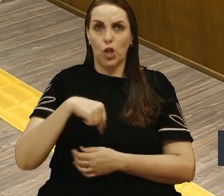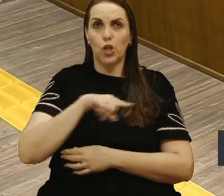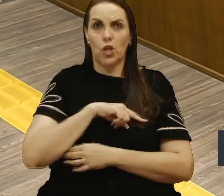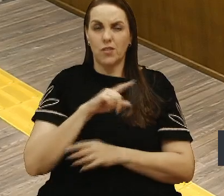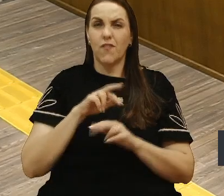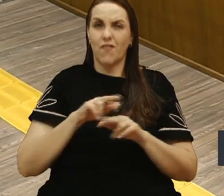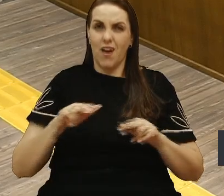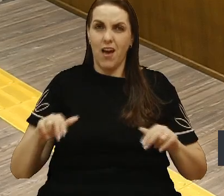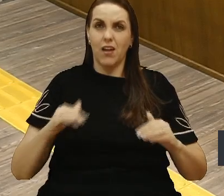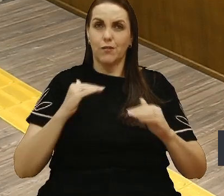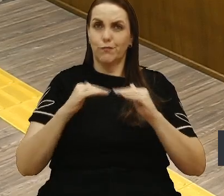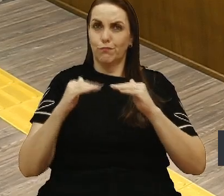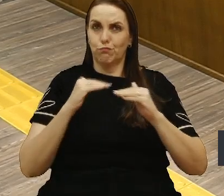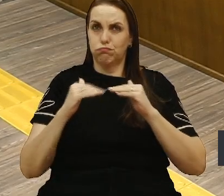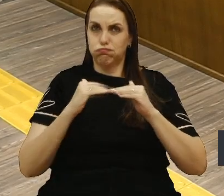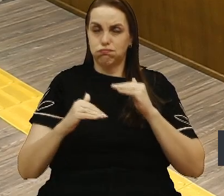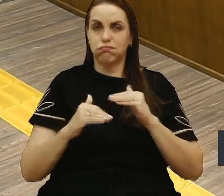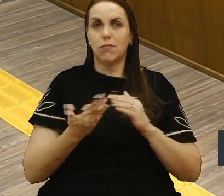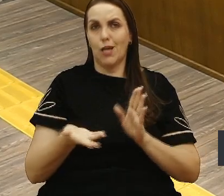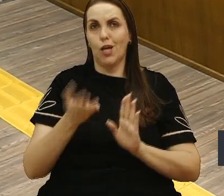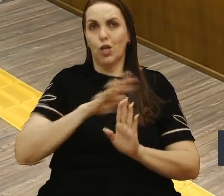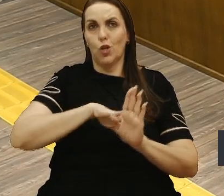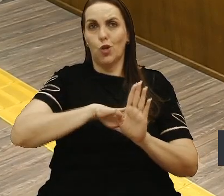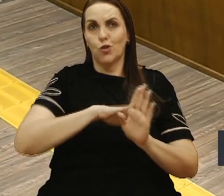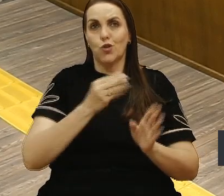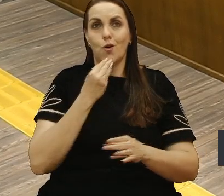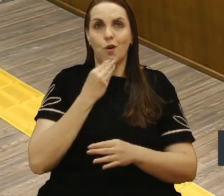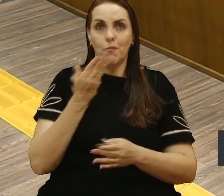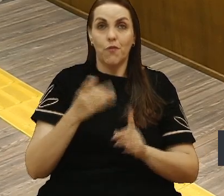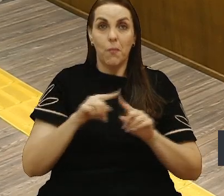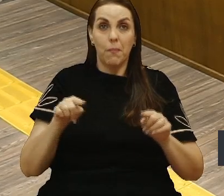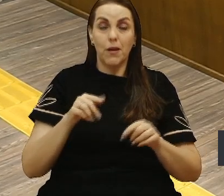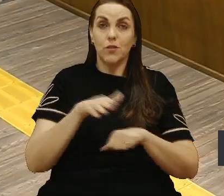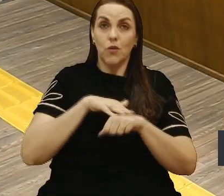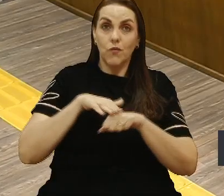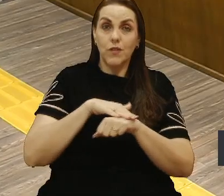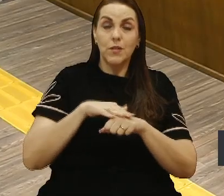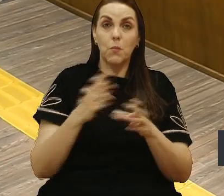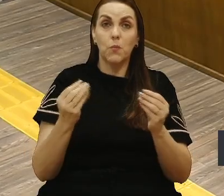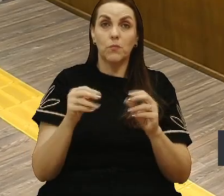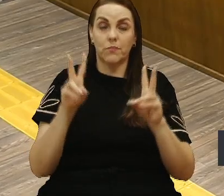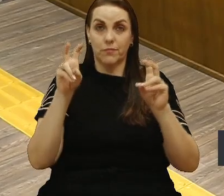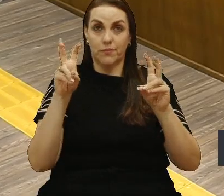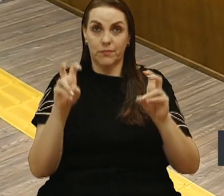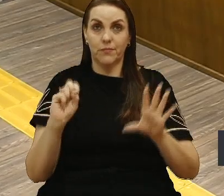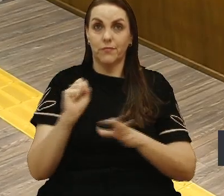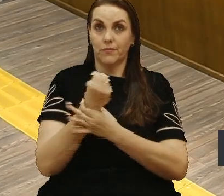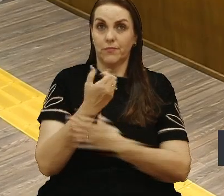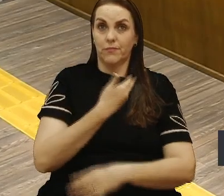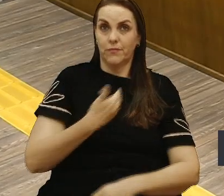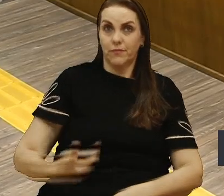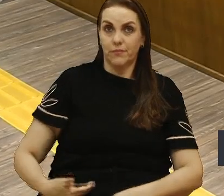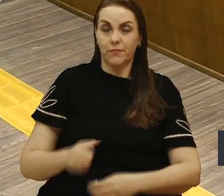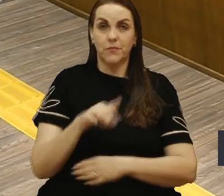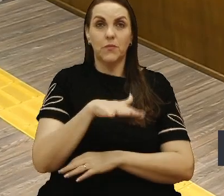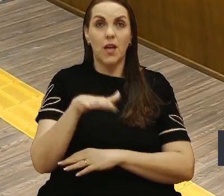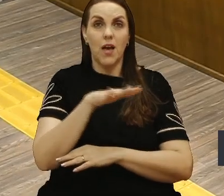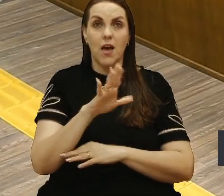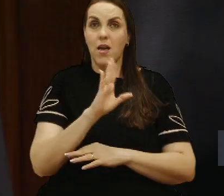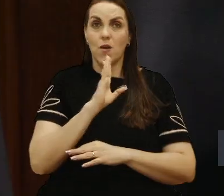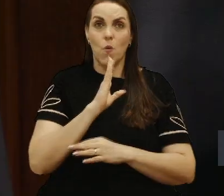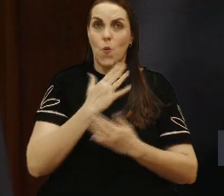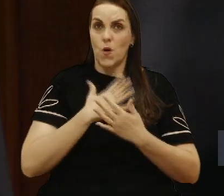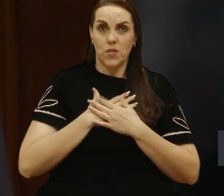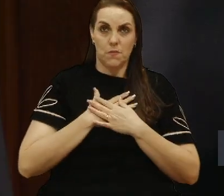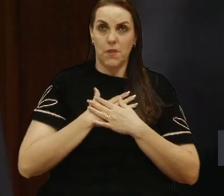divergências ideológicas, por óbvio, mas conversamos muito sobre o tema da segurança pública, que não é uma área que eu tenha conhecimento, mas